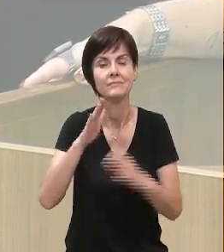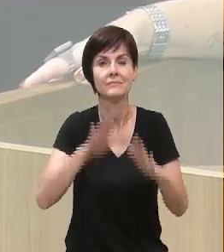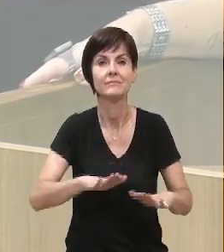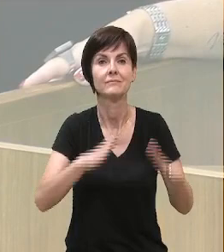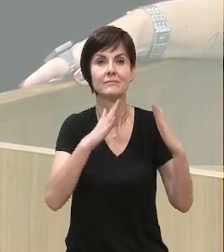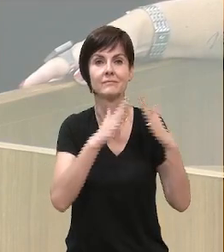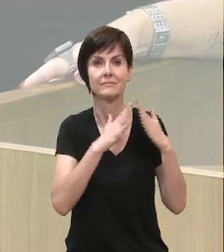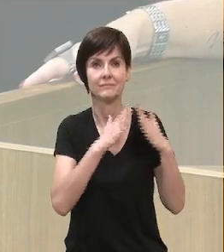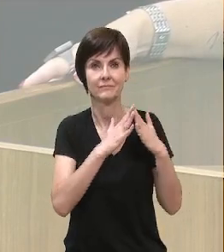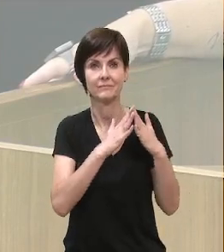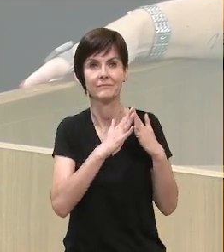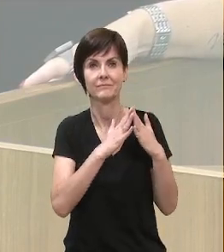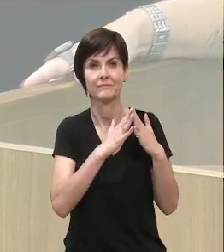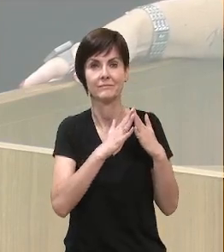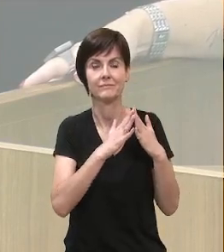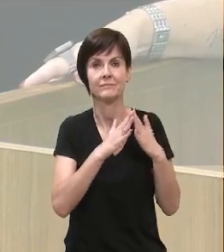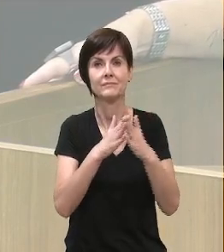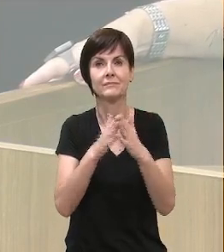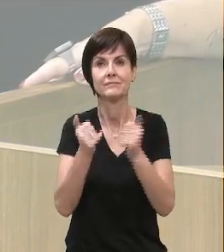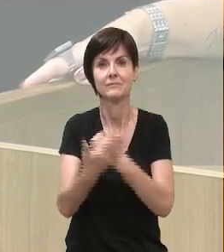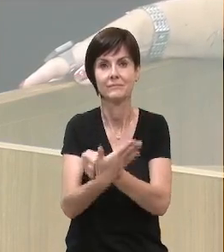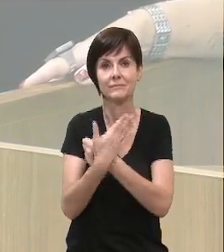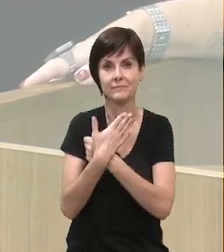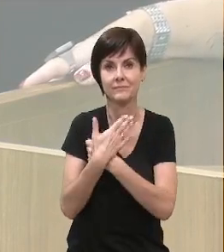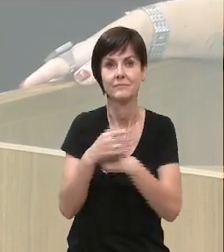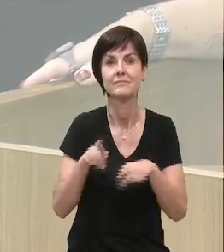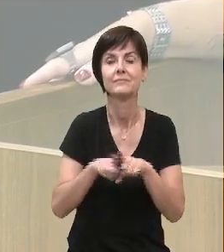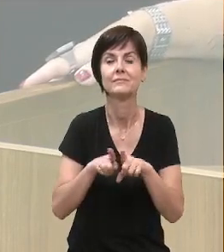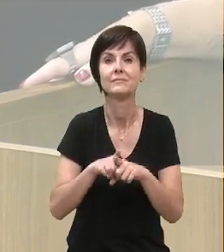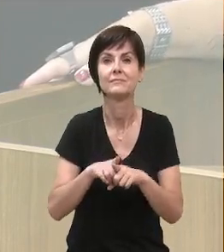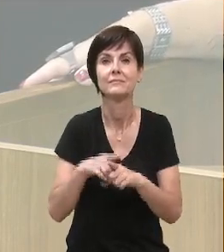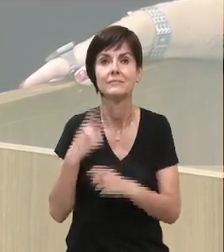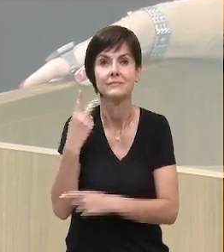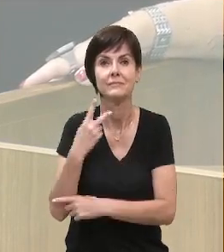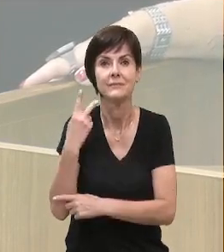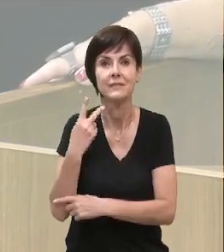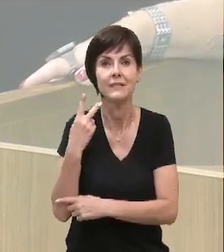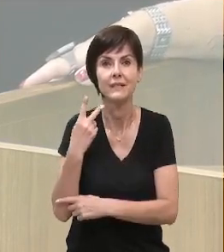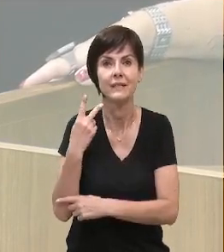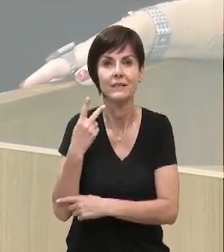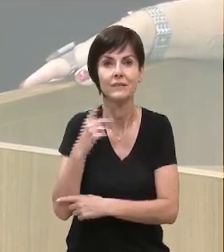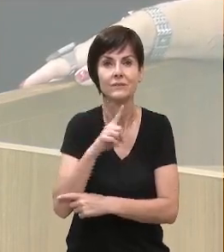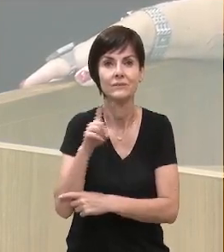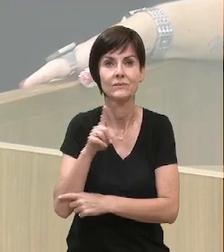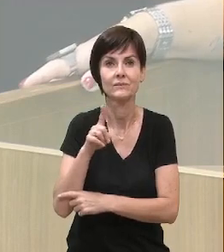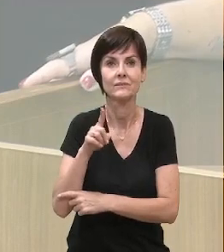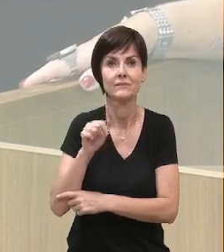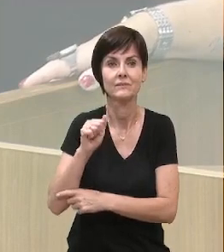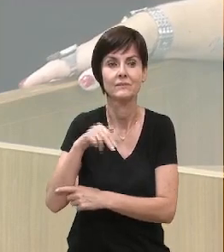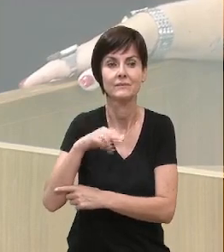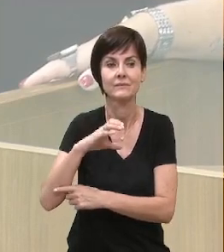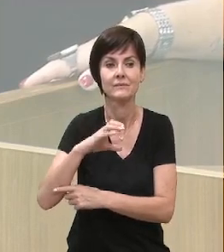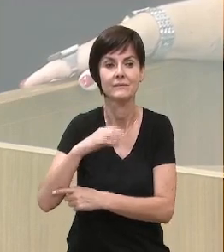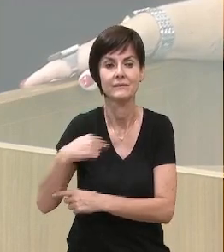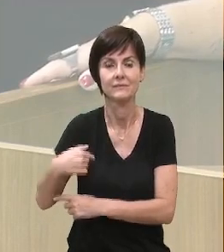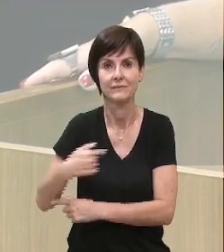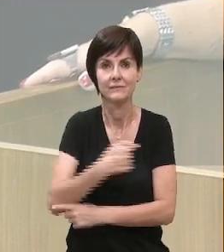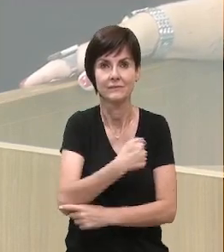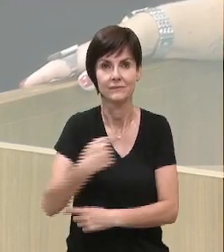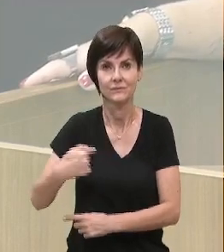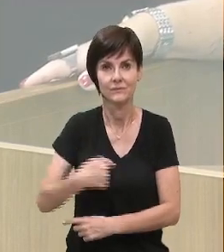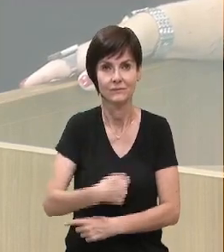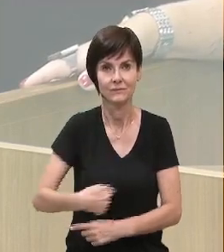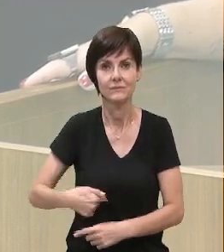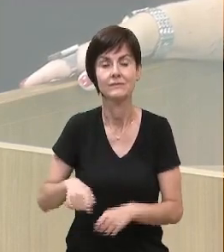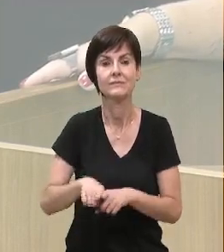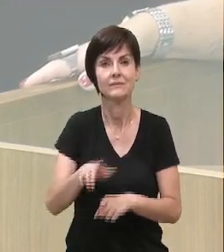casa, né? Como, vou pedir até ajuda, vereador Zanquim, sua, porque existem estudos da economia,